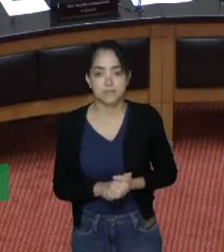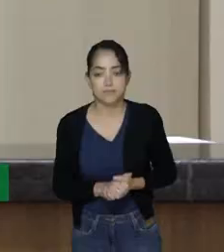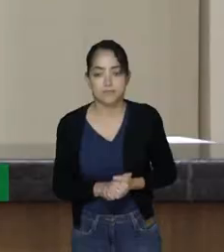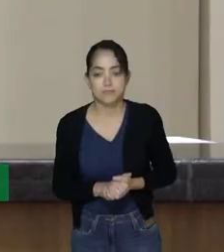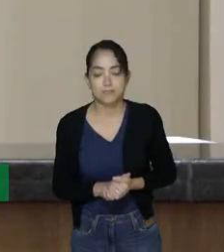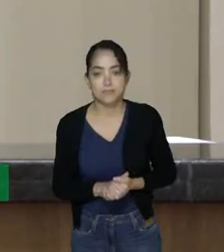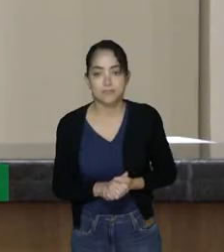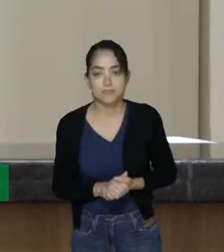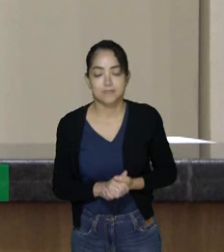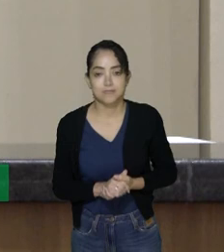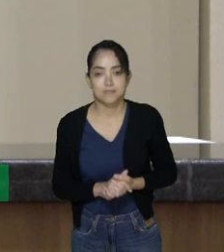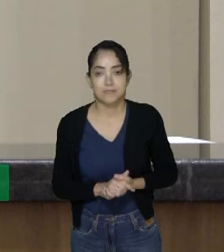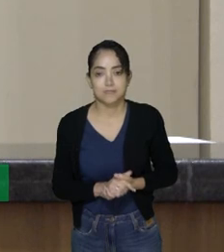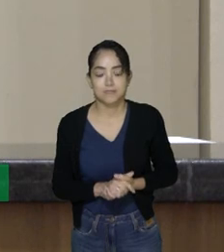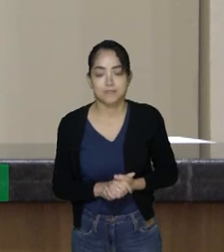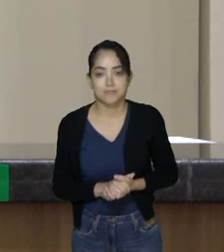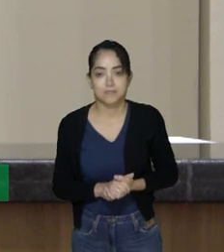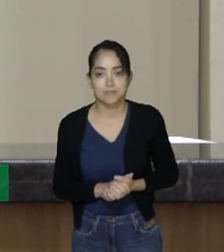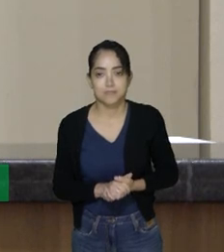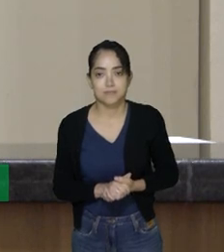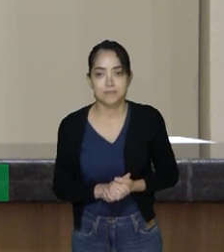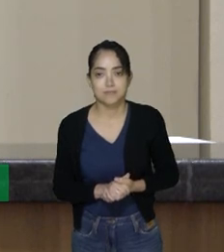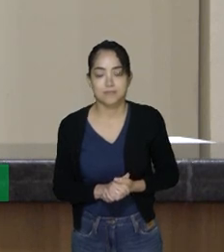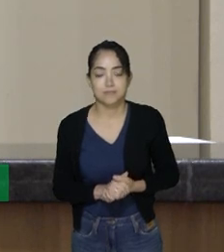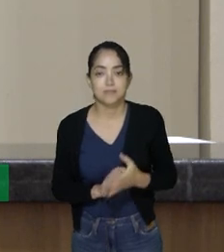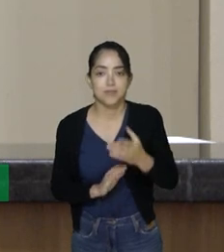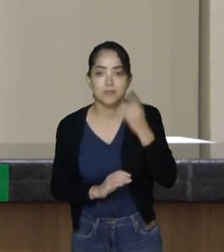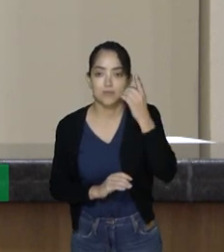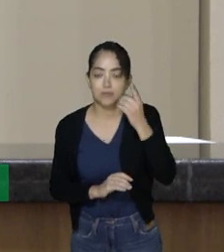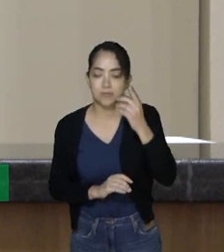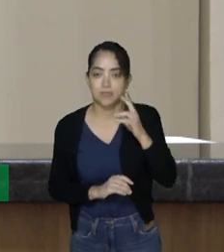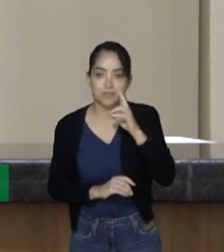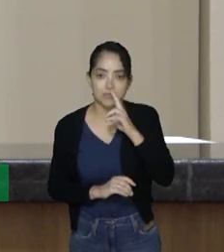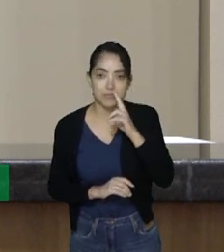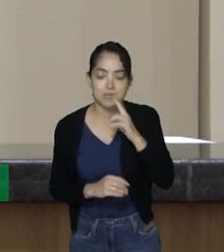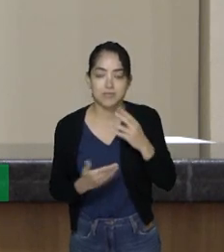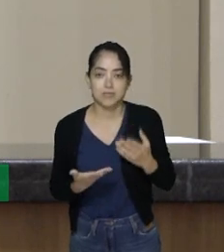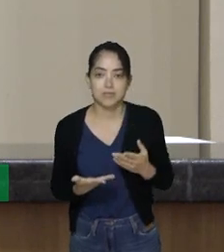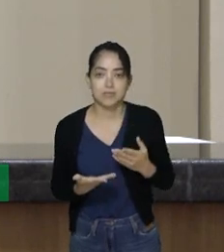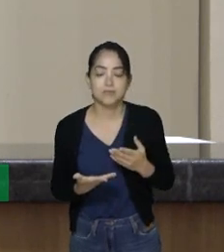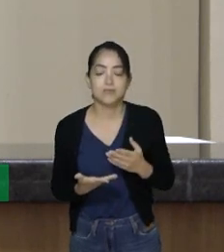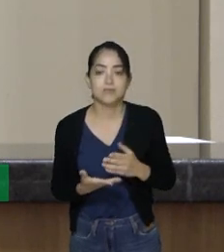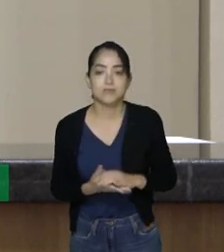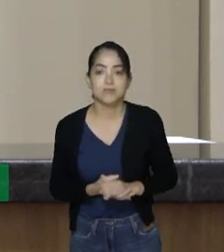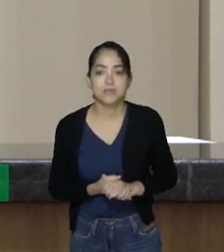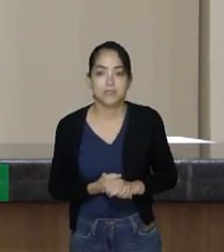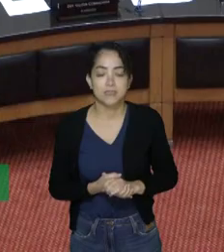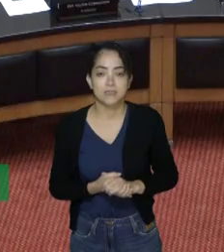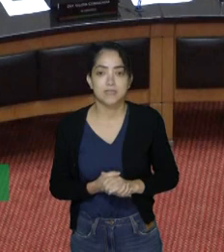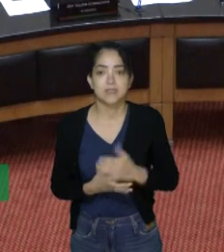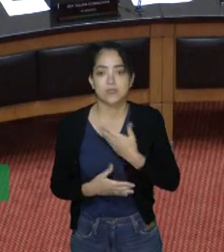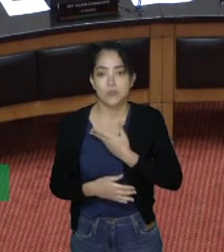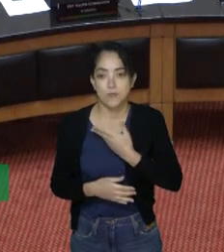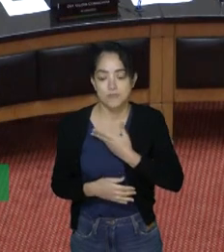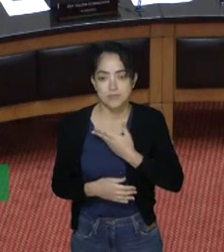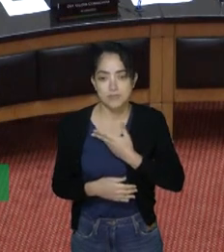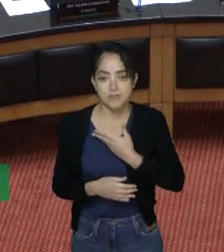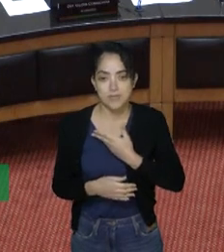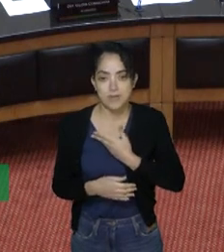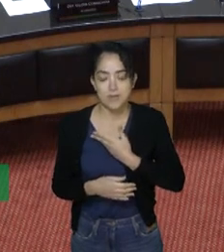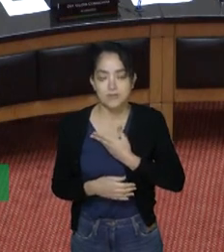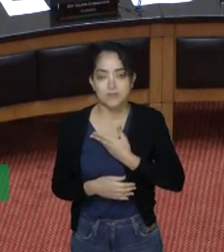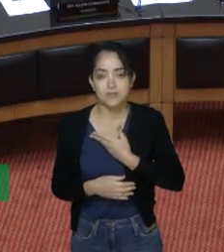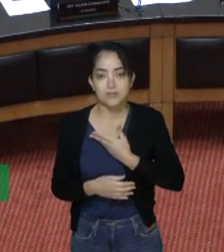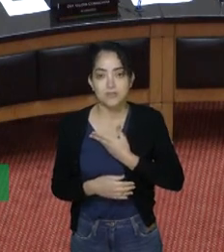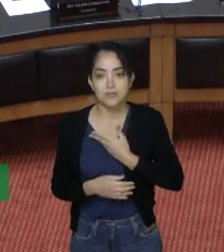Obrigado, deputado Nazareno. O deputado Nazareno, eu não fiz com ele, deputado, só amizade aqui